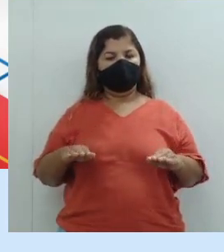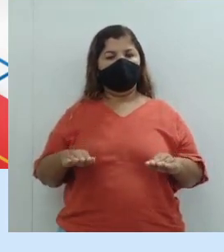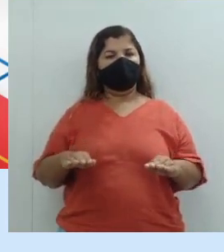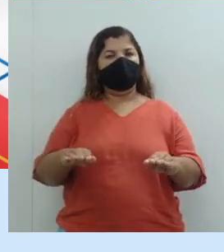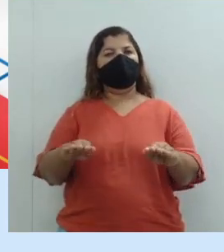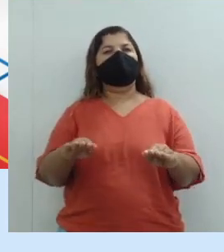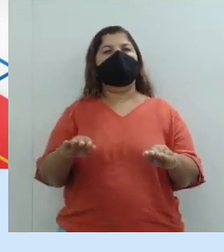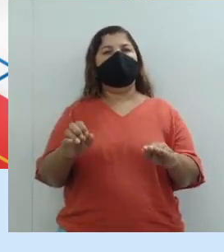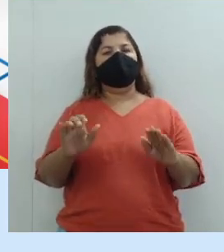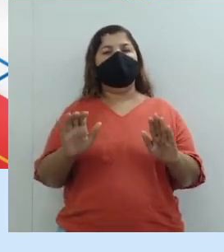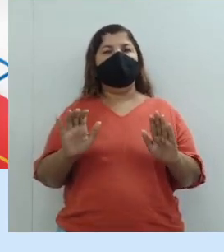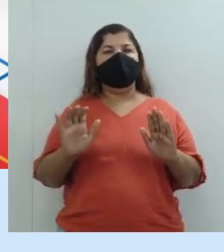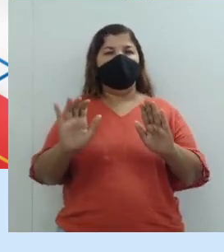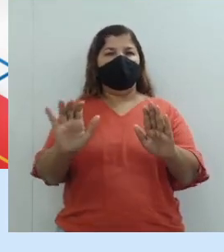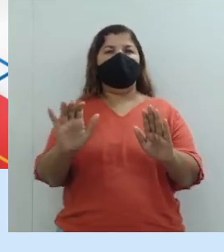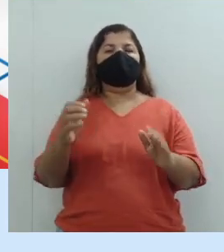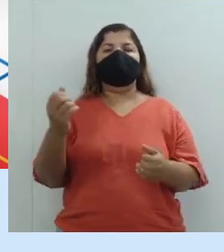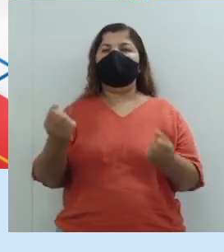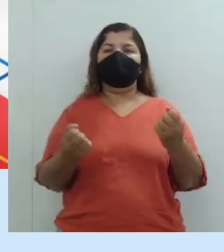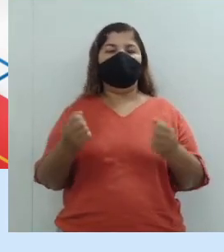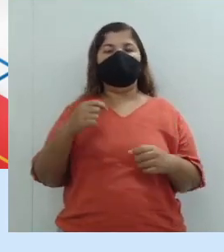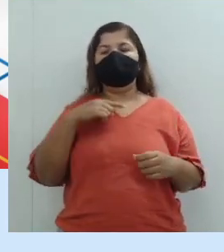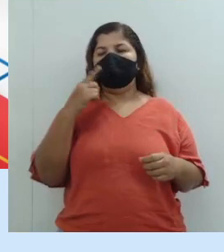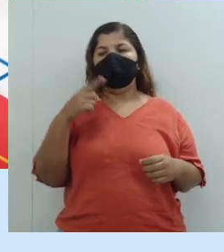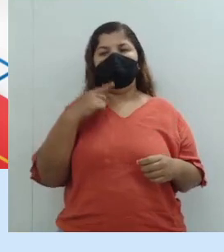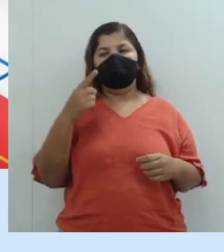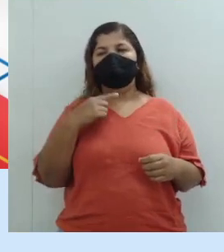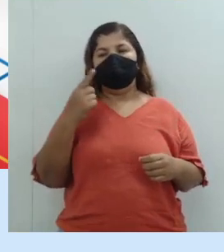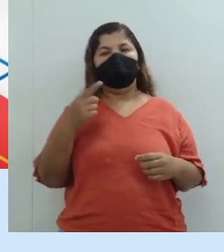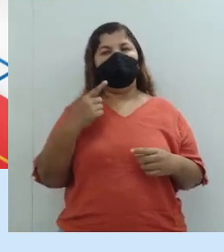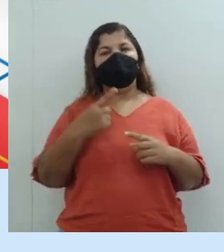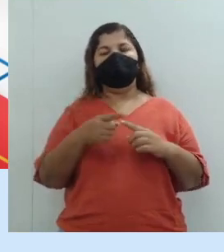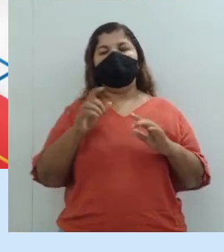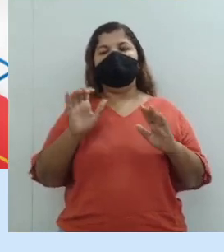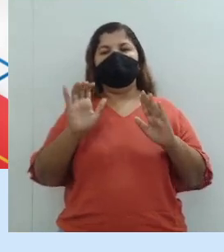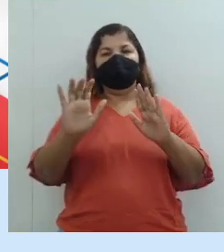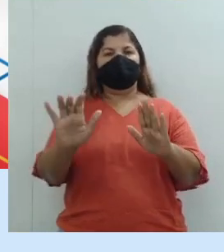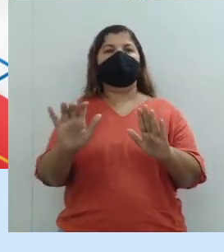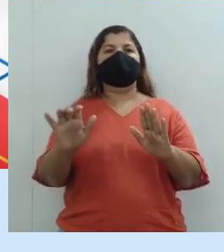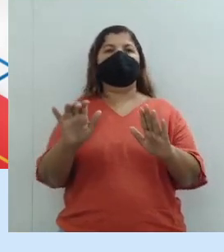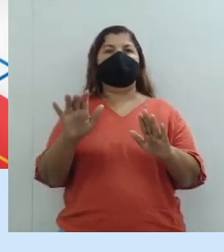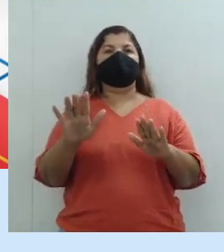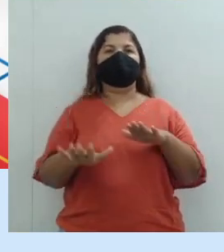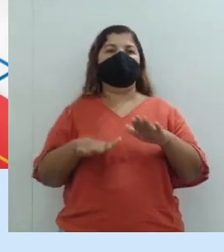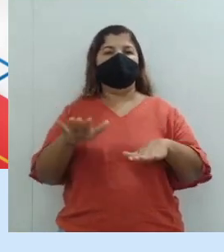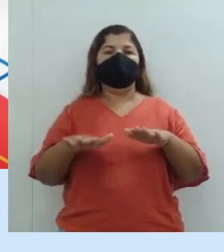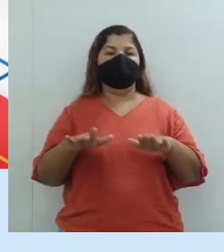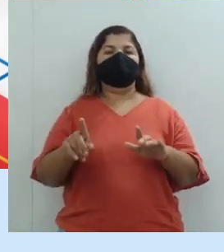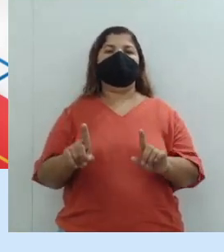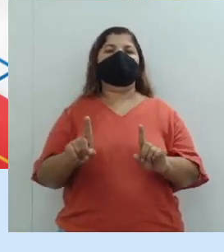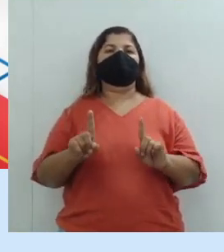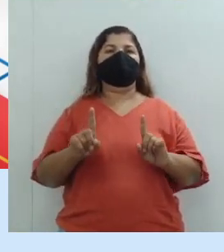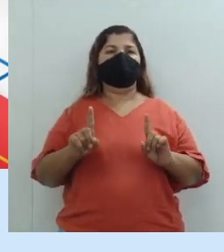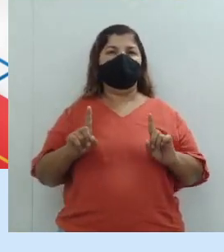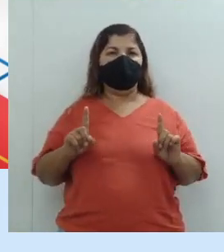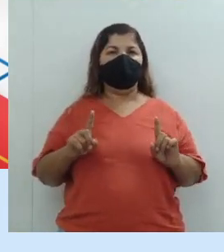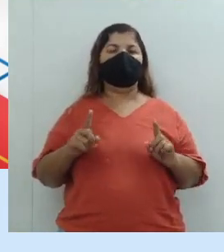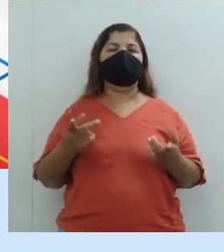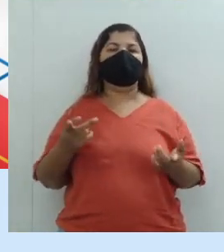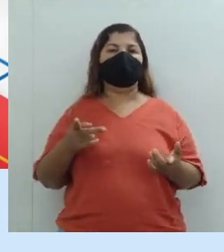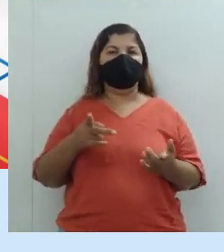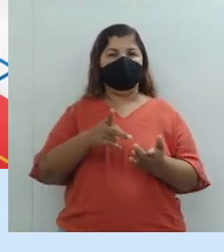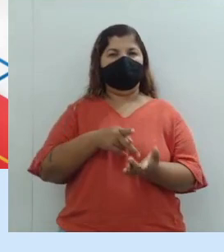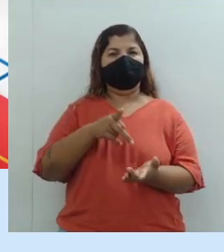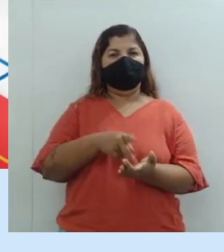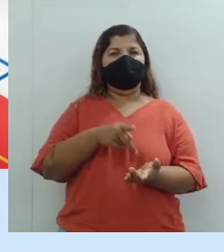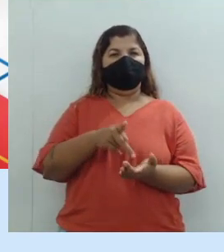empurrar um carro, você vai sentir grande dificuldade, porque à medida que você empurra o carro, você vai perceber que você vai deslizar para trás. Por